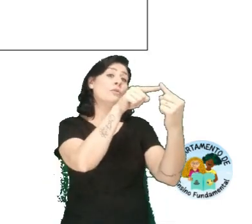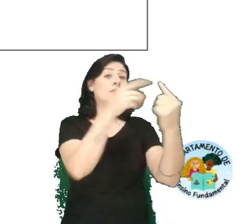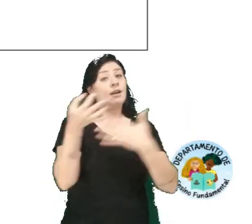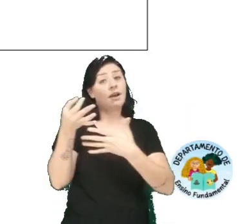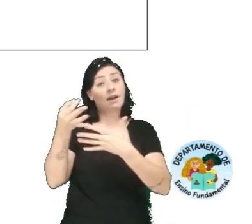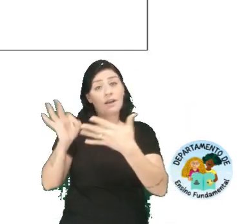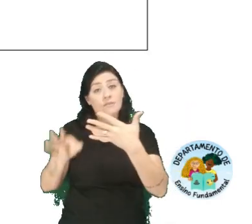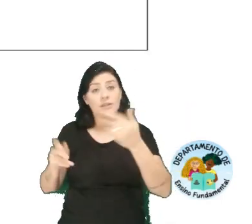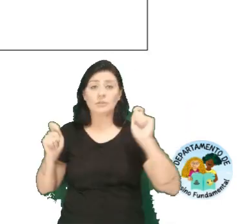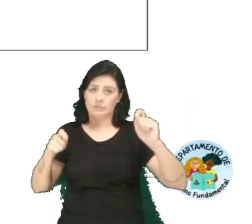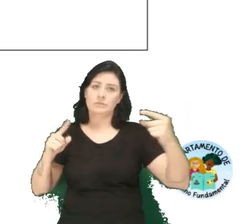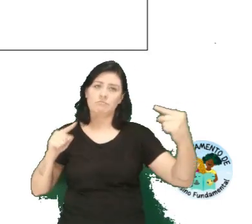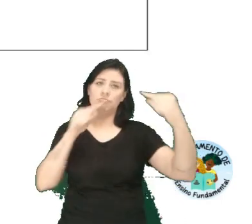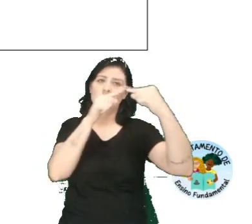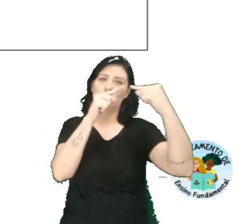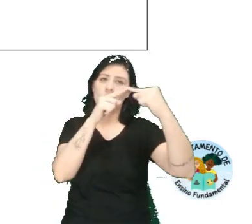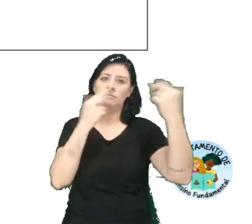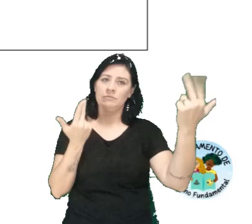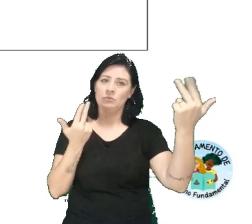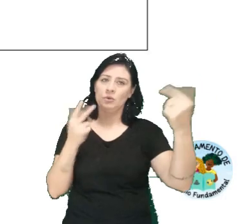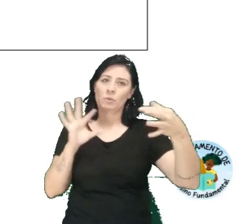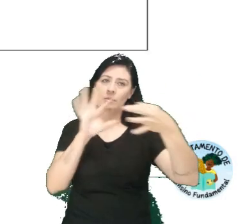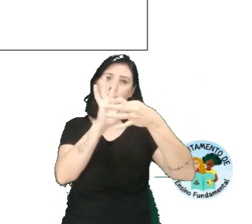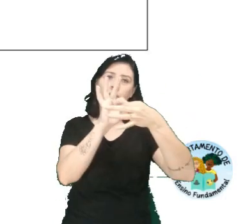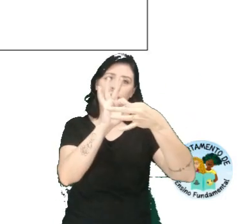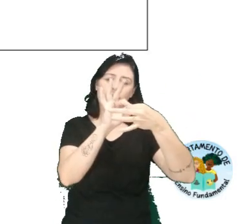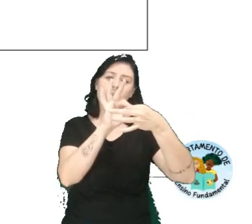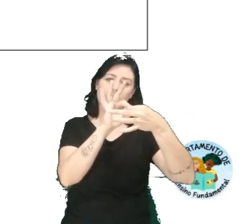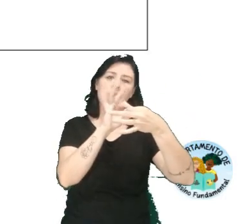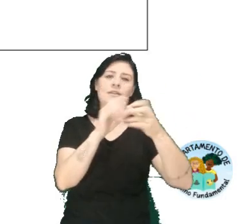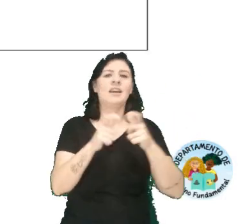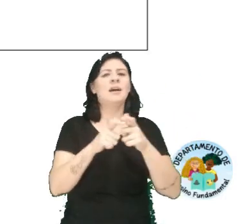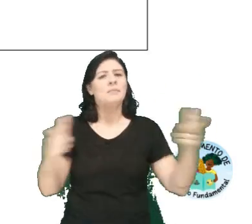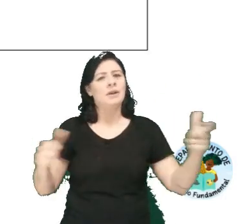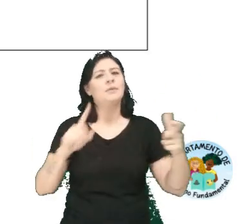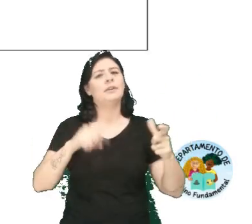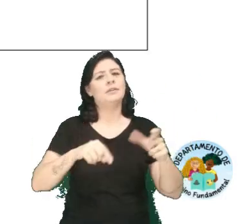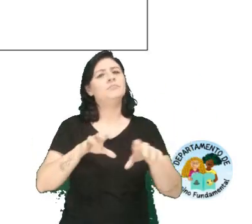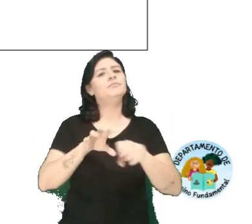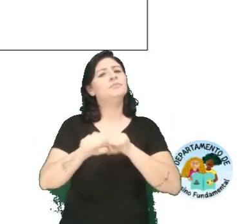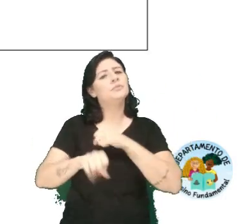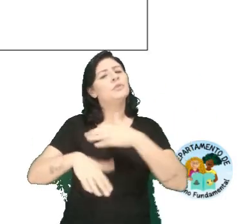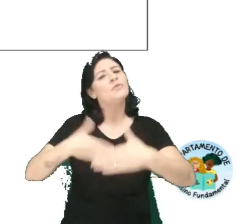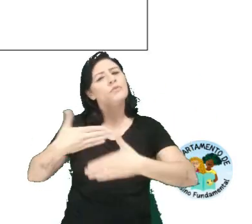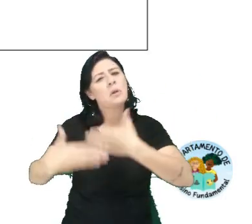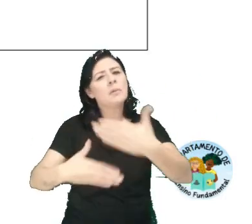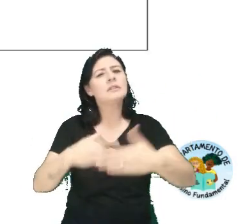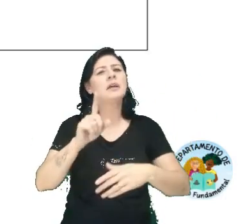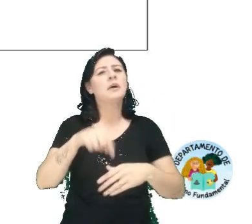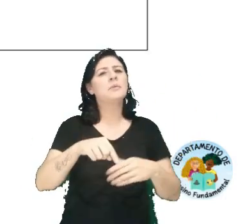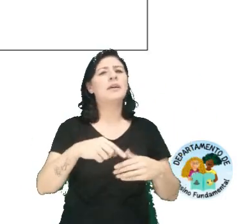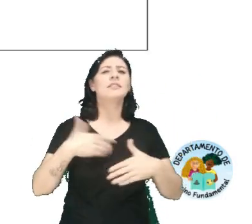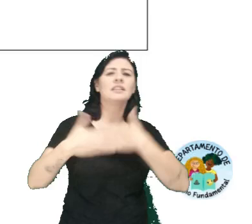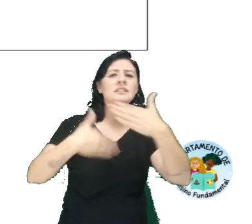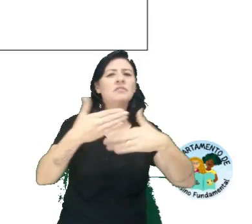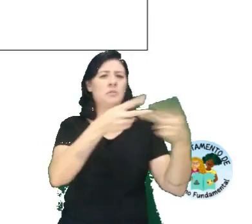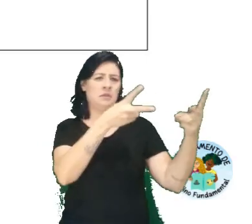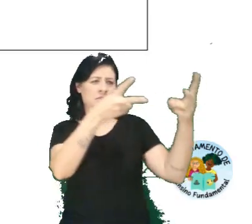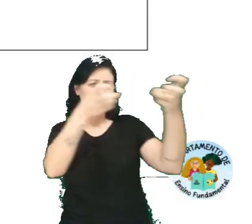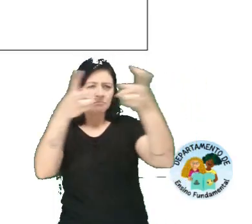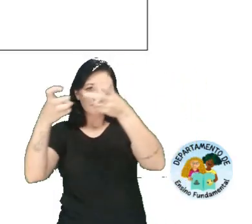aprendizagem, tá? Mas geralmente o processo de avaliação ele é formativo, ele é feito de maneira a observar o desenvolvimento,